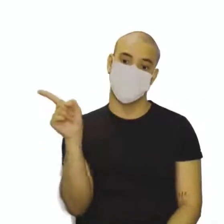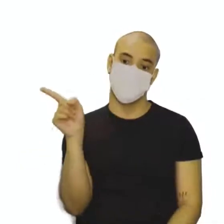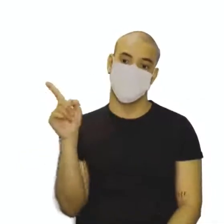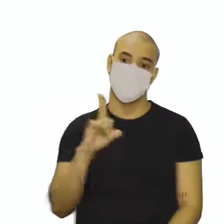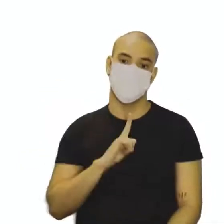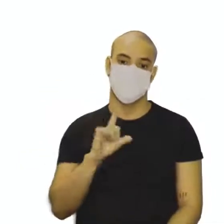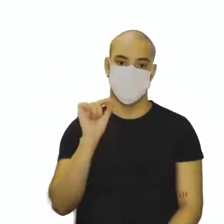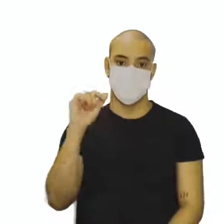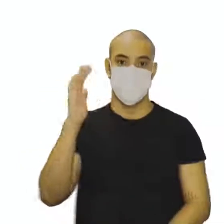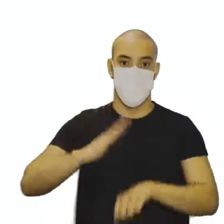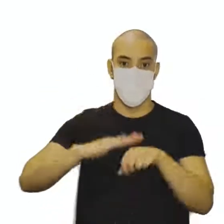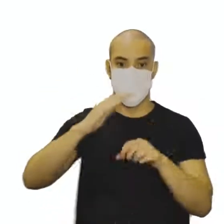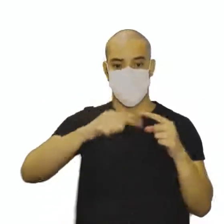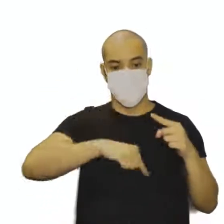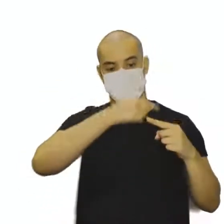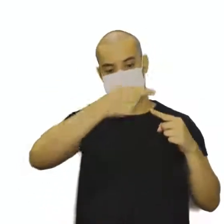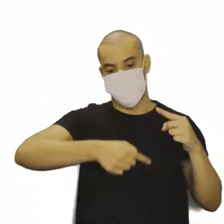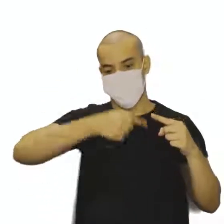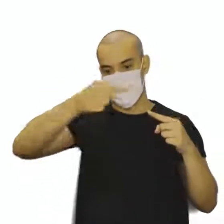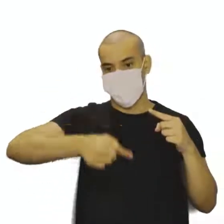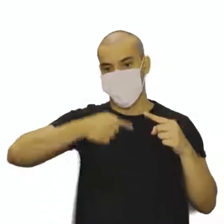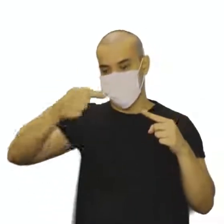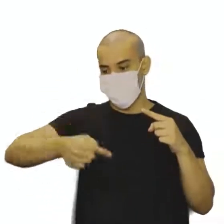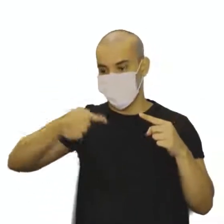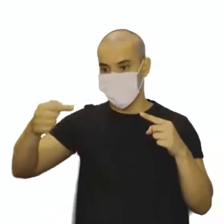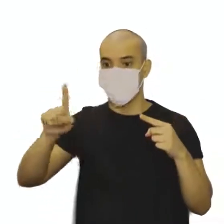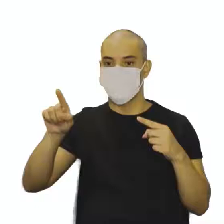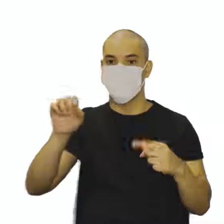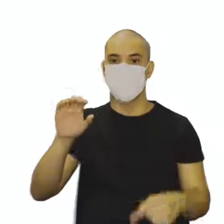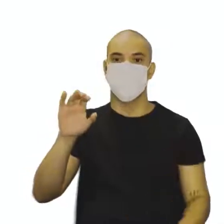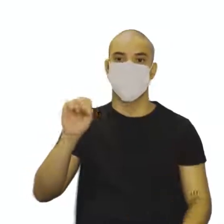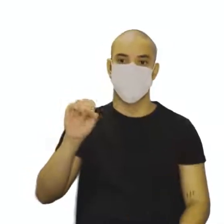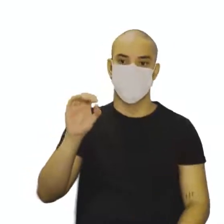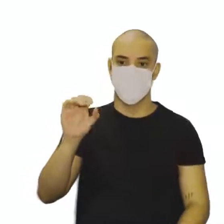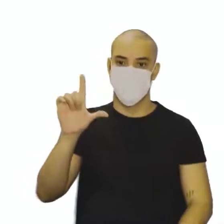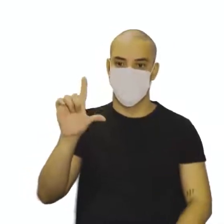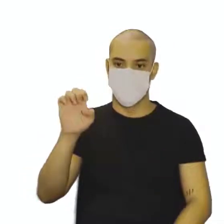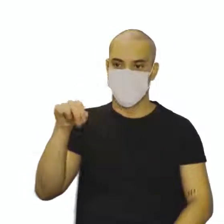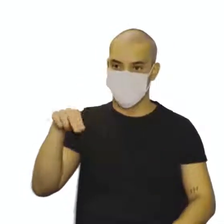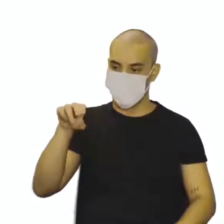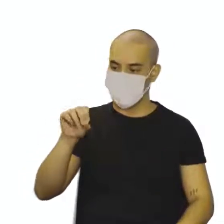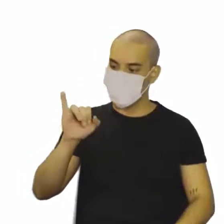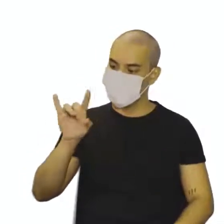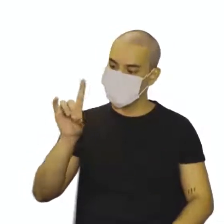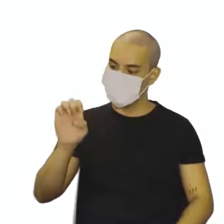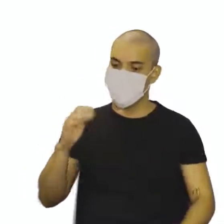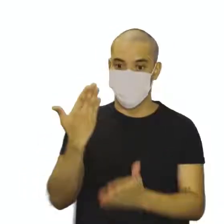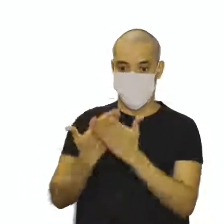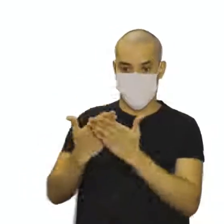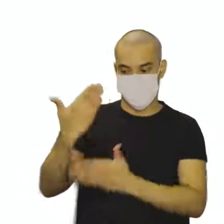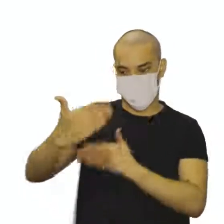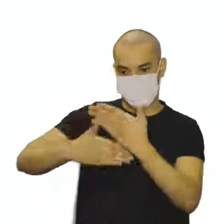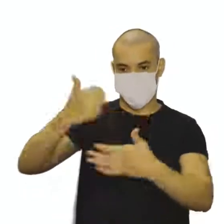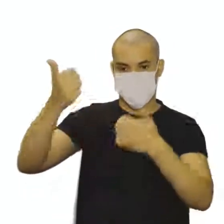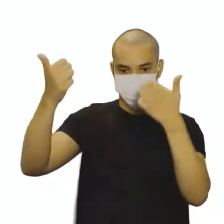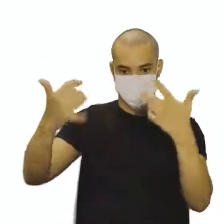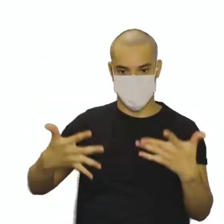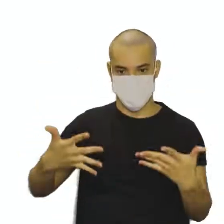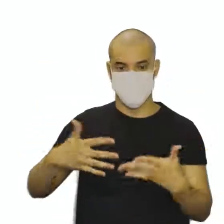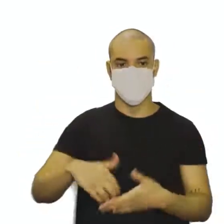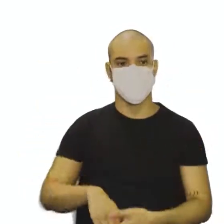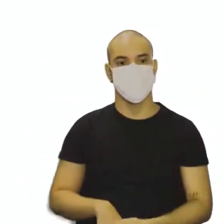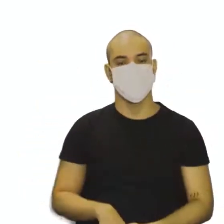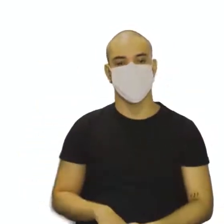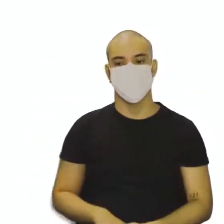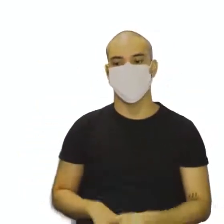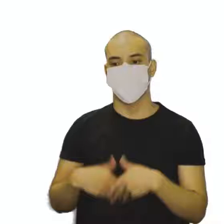podemos ver que esse aqui é mais comprido, ele é um solenoide. Nós vamos definir isso daí em próximas aulas, ok?